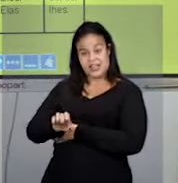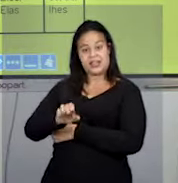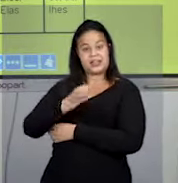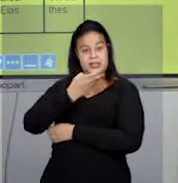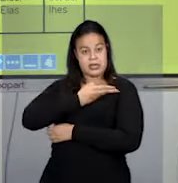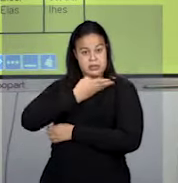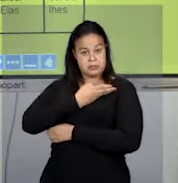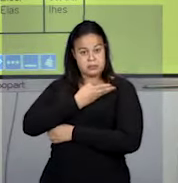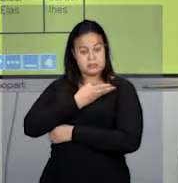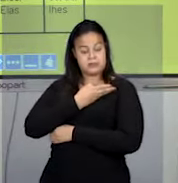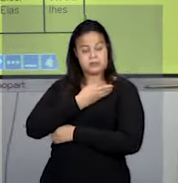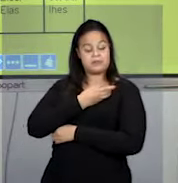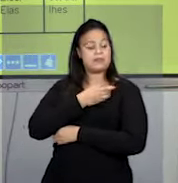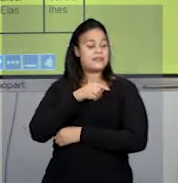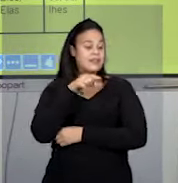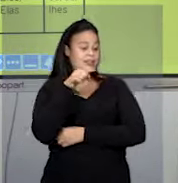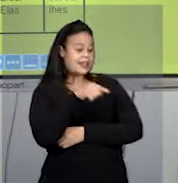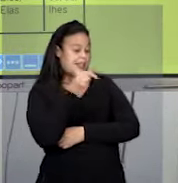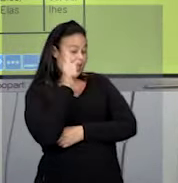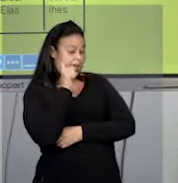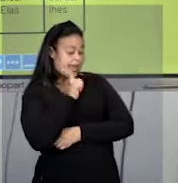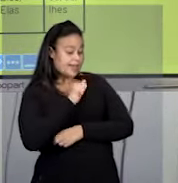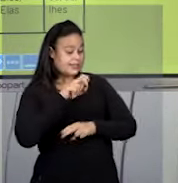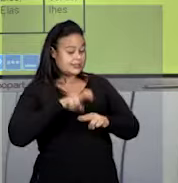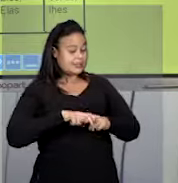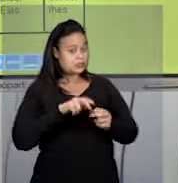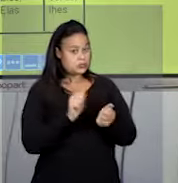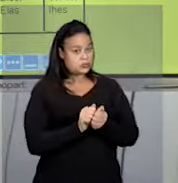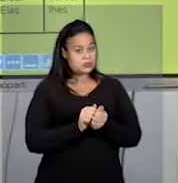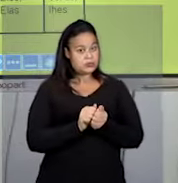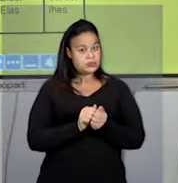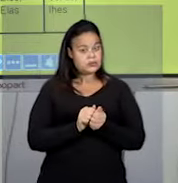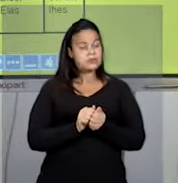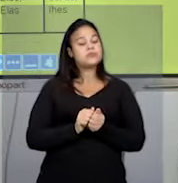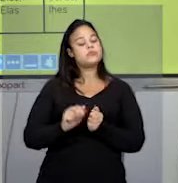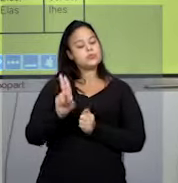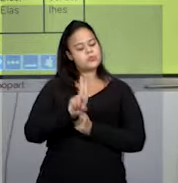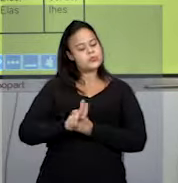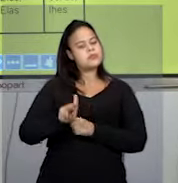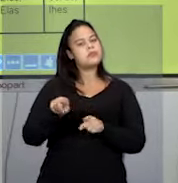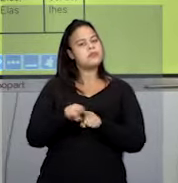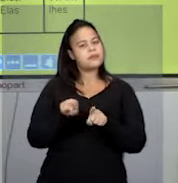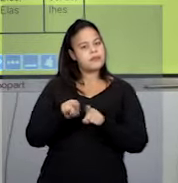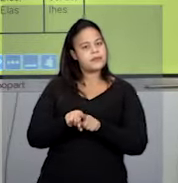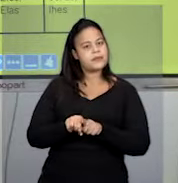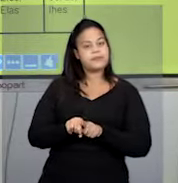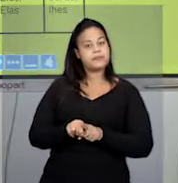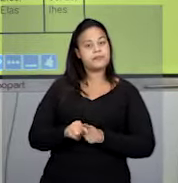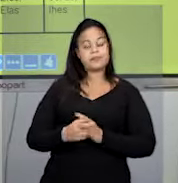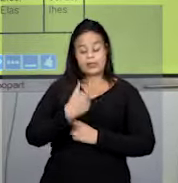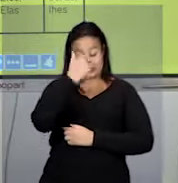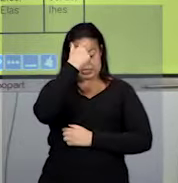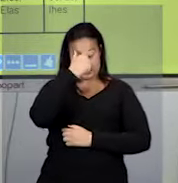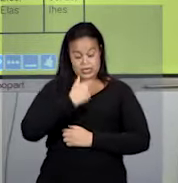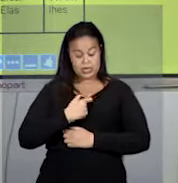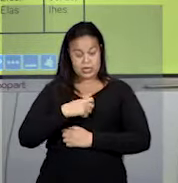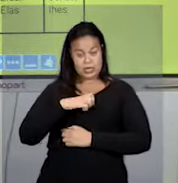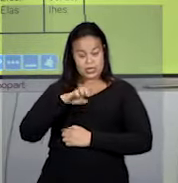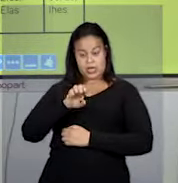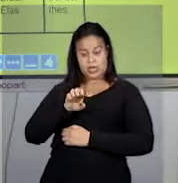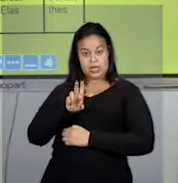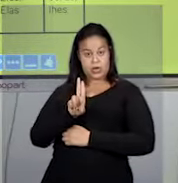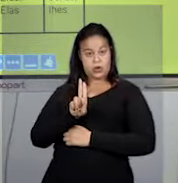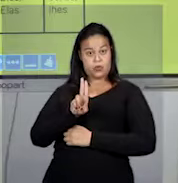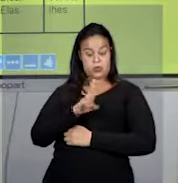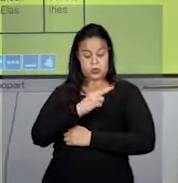ela senta perto de mim. E as coisas que a gente usa com o eu me chamo,